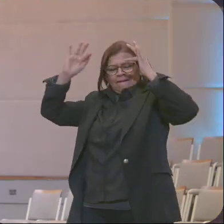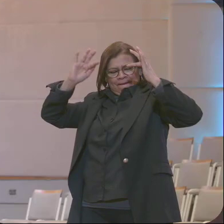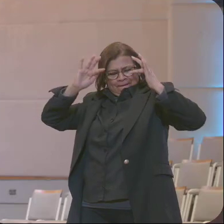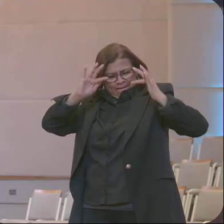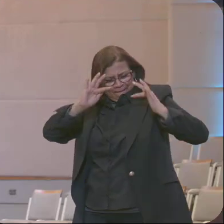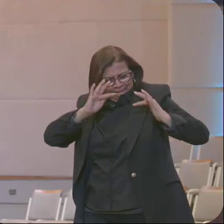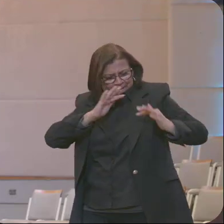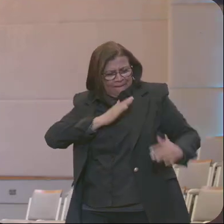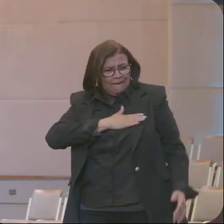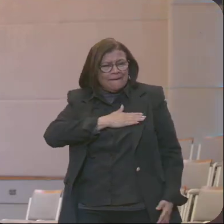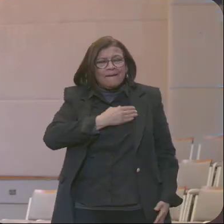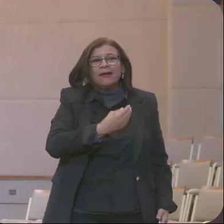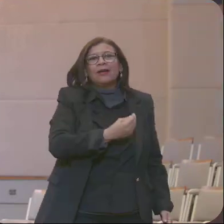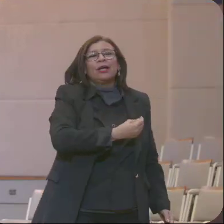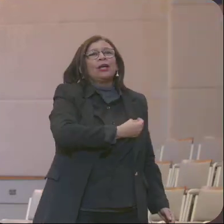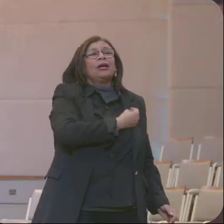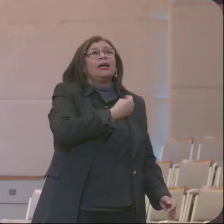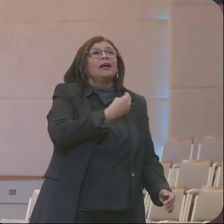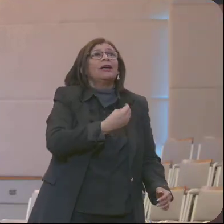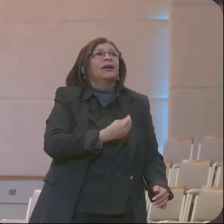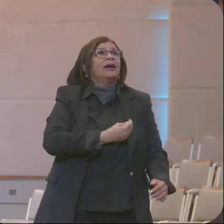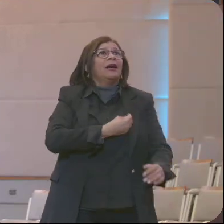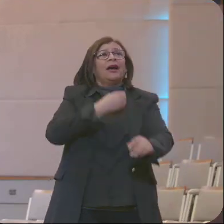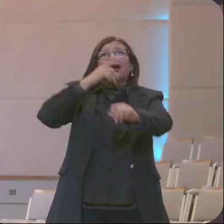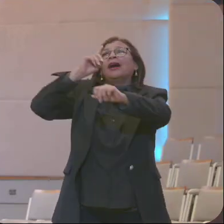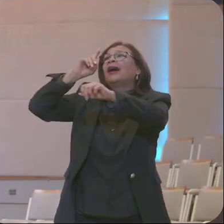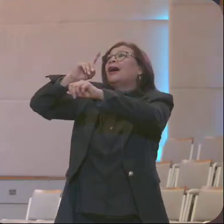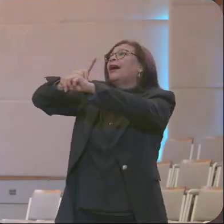tempo, em todo tempo tu és